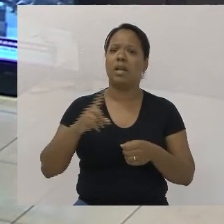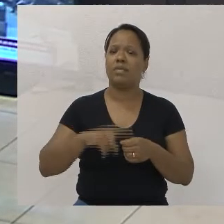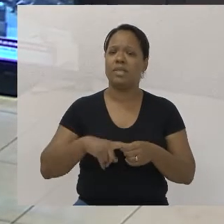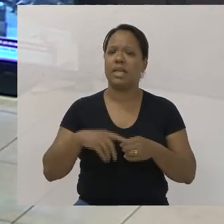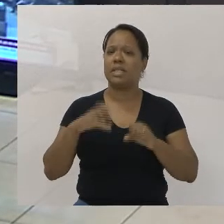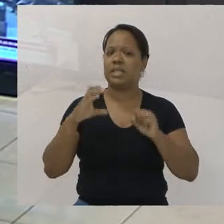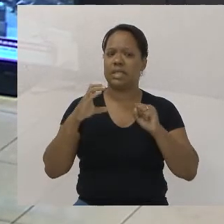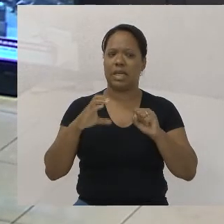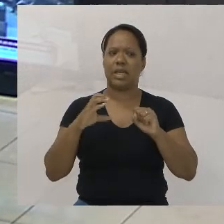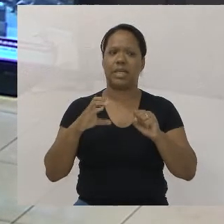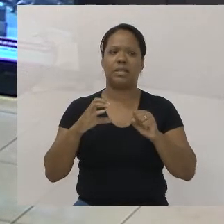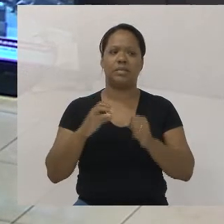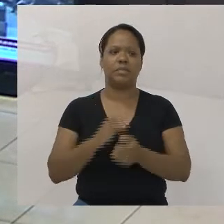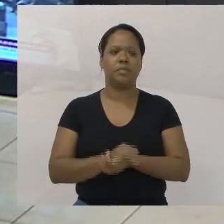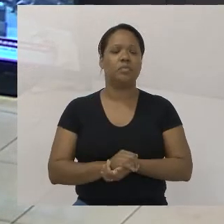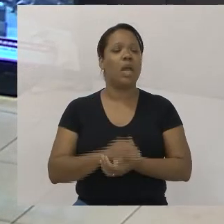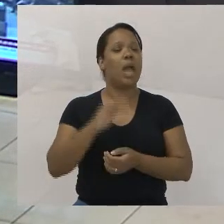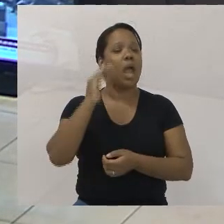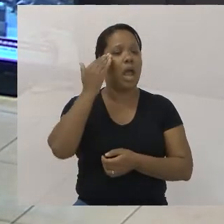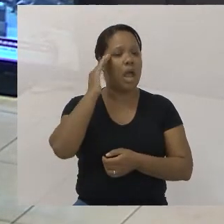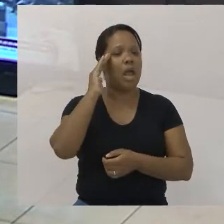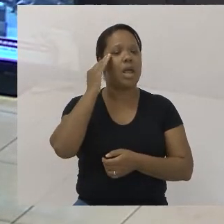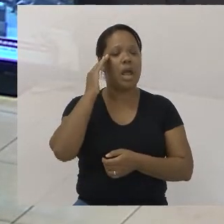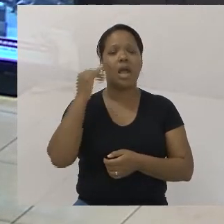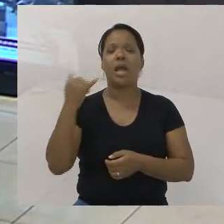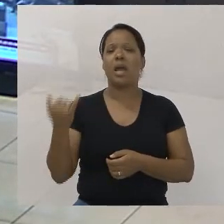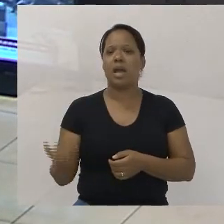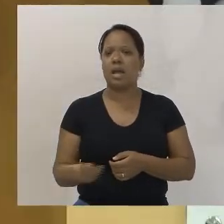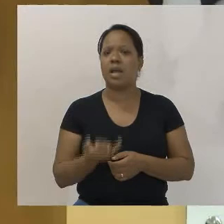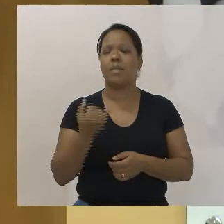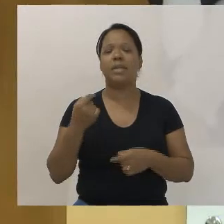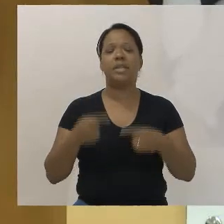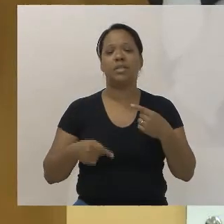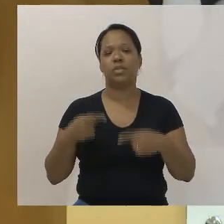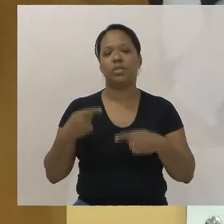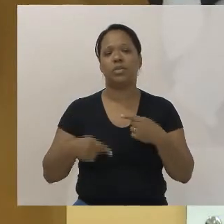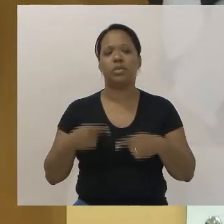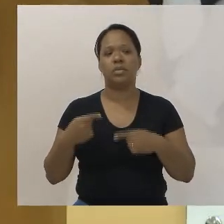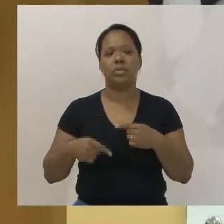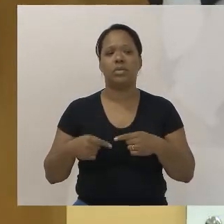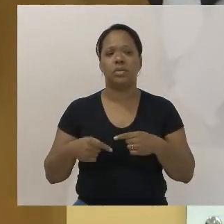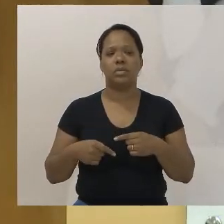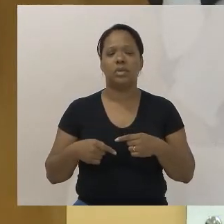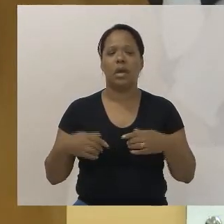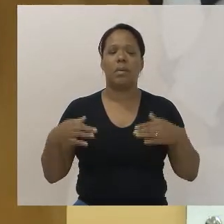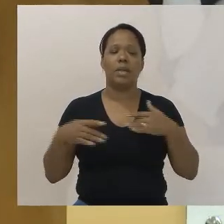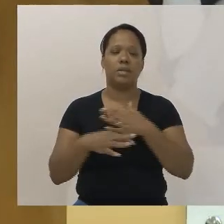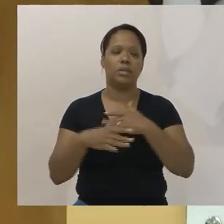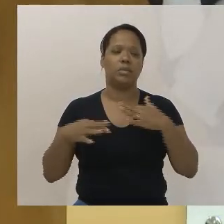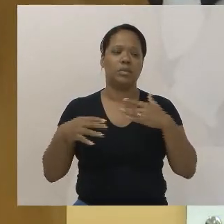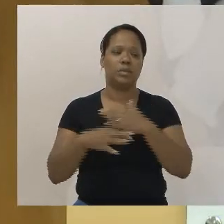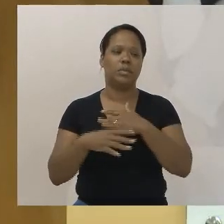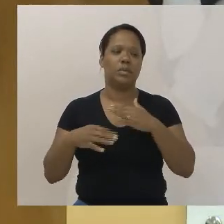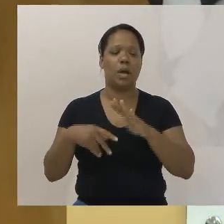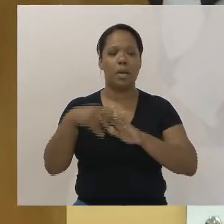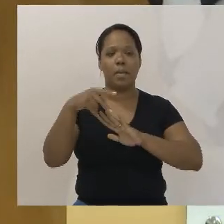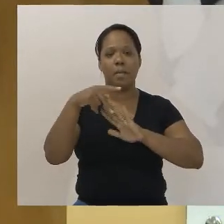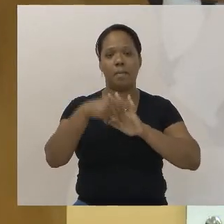santa casa compreendo é importante essas discussões do plano de mobilidade urbana